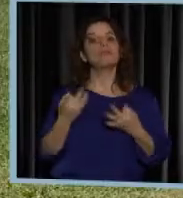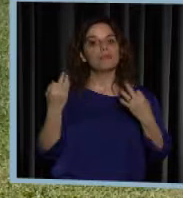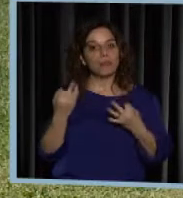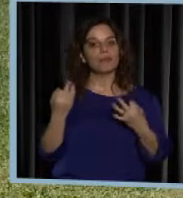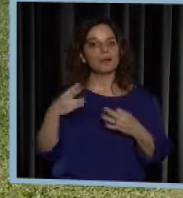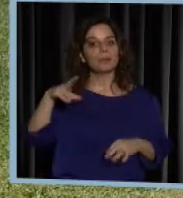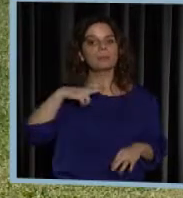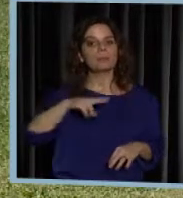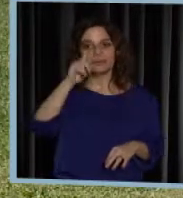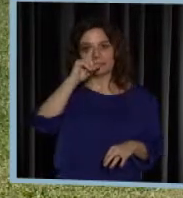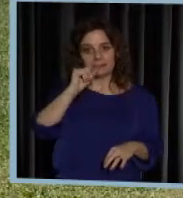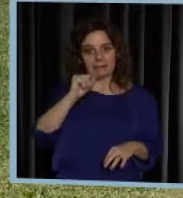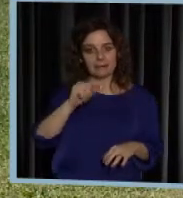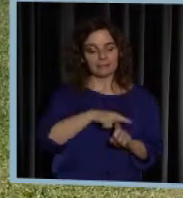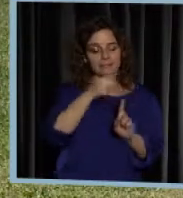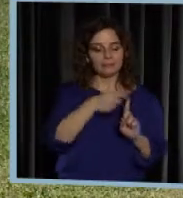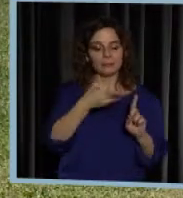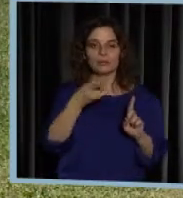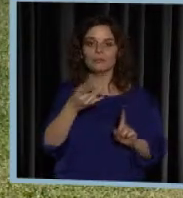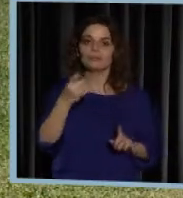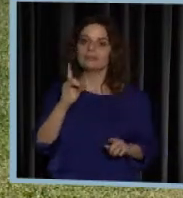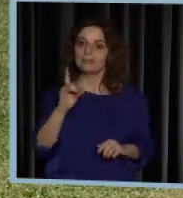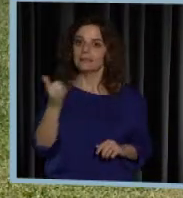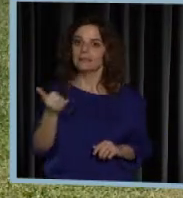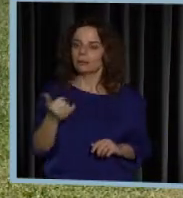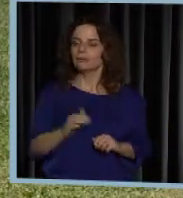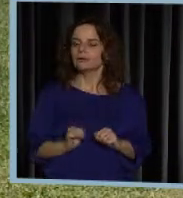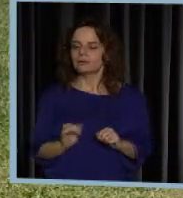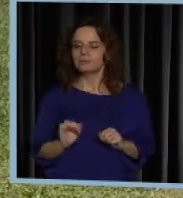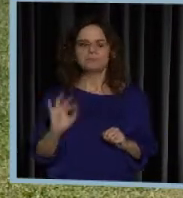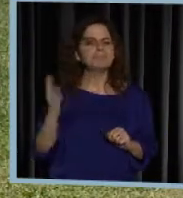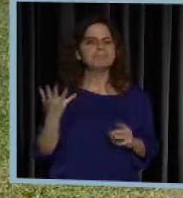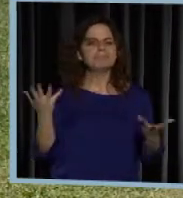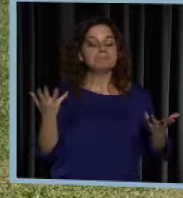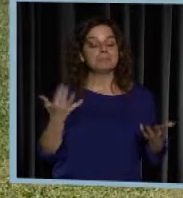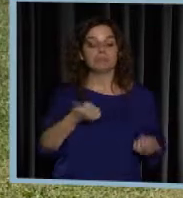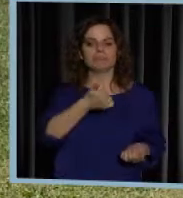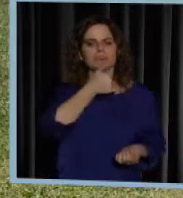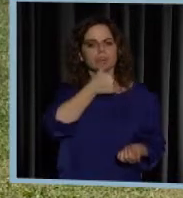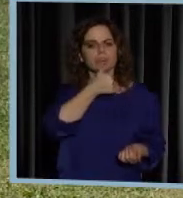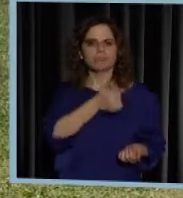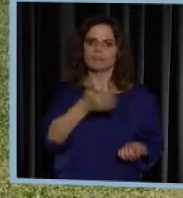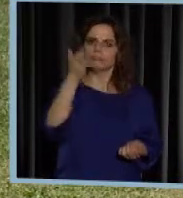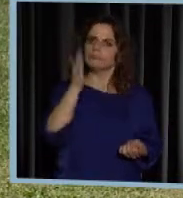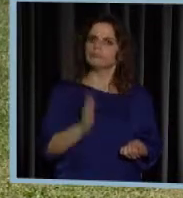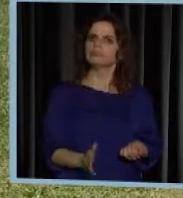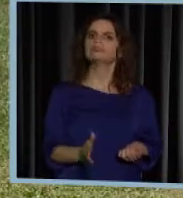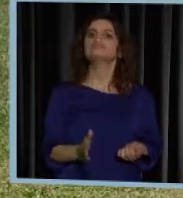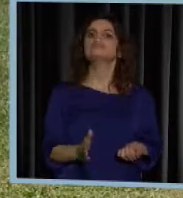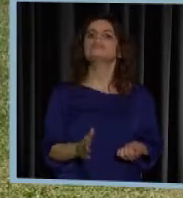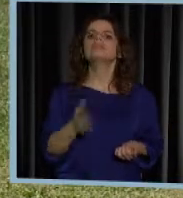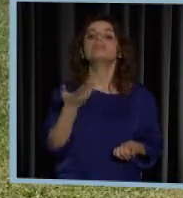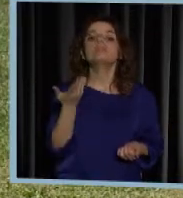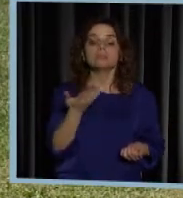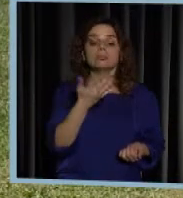Portugal salazarista, em 1962, quando foi decidido proibir o